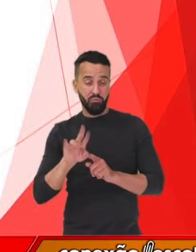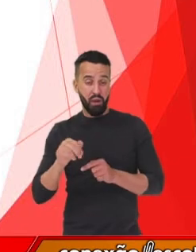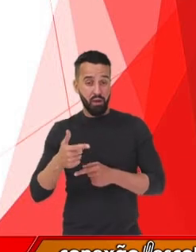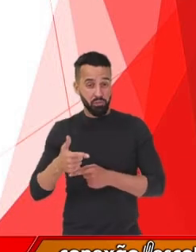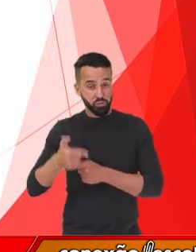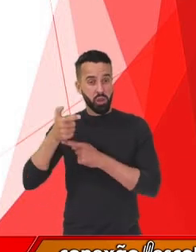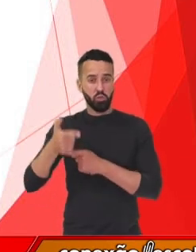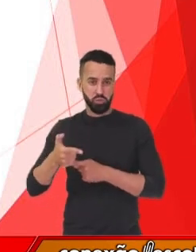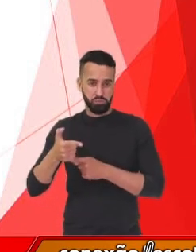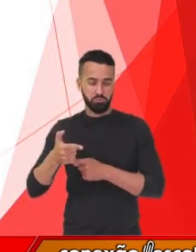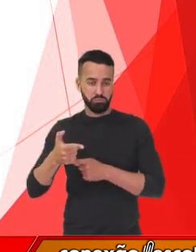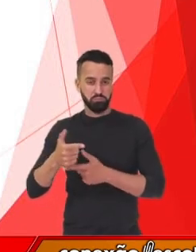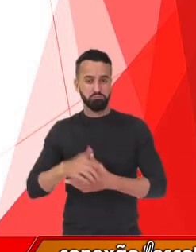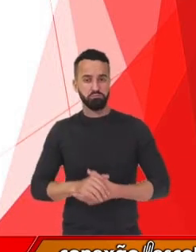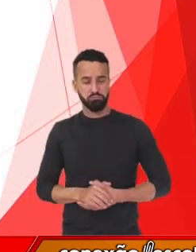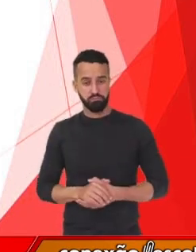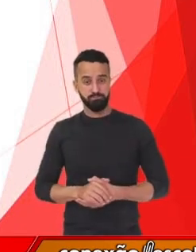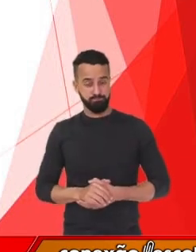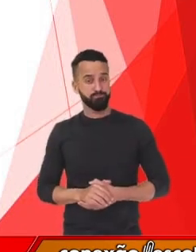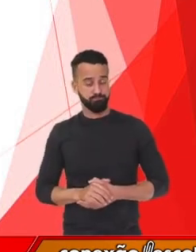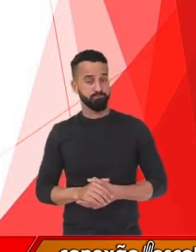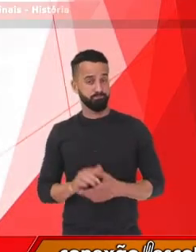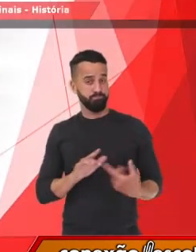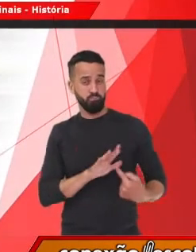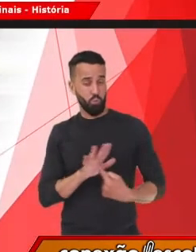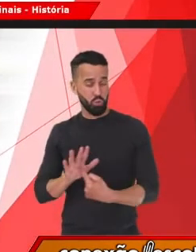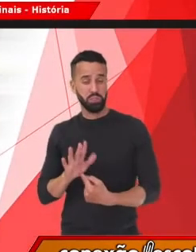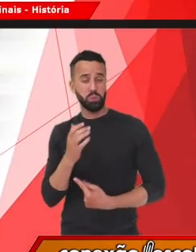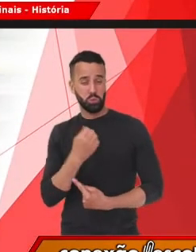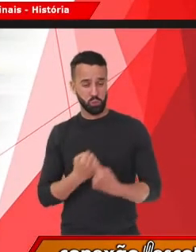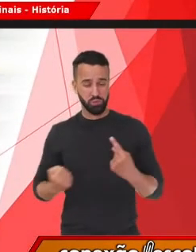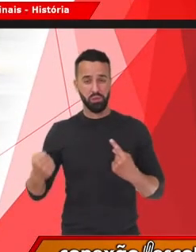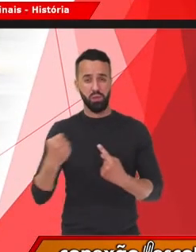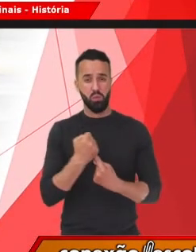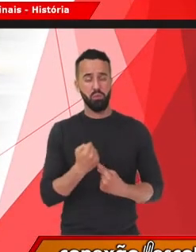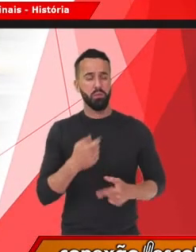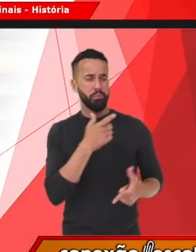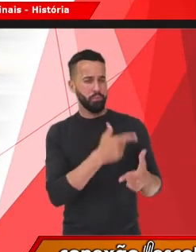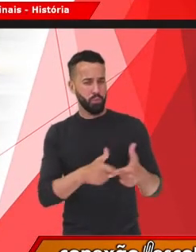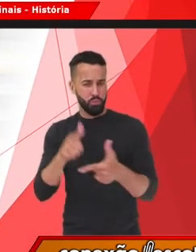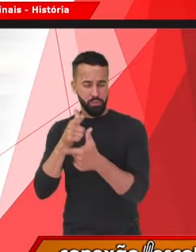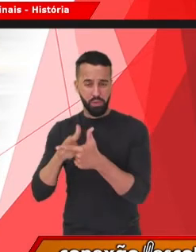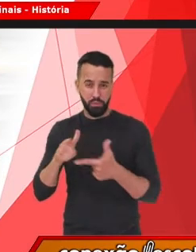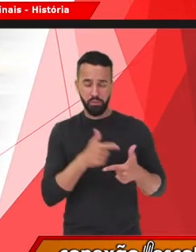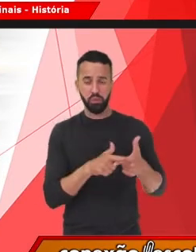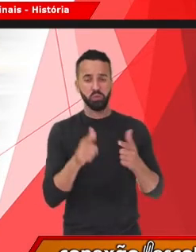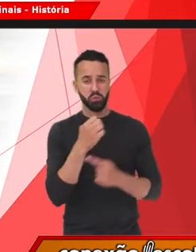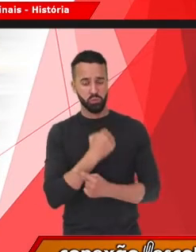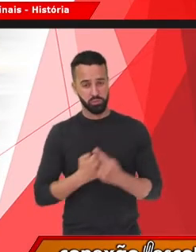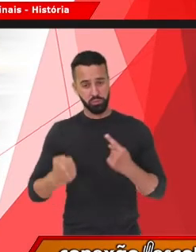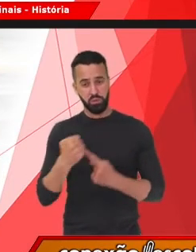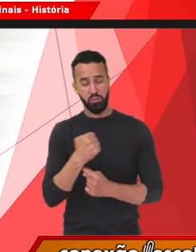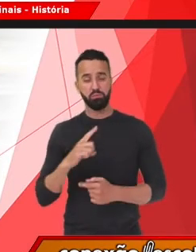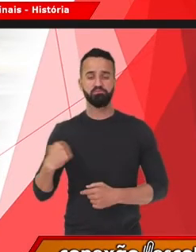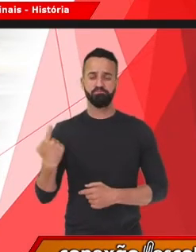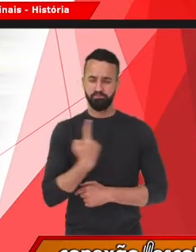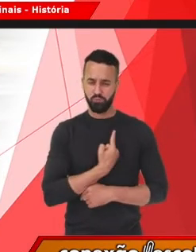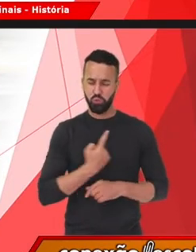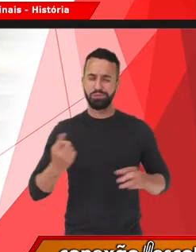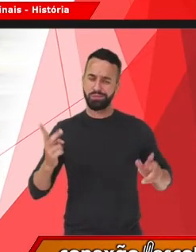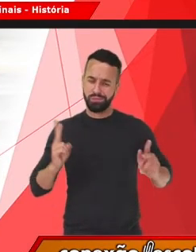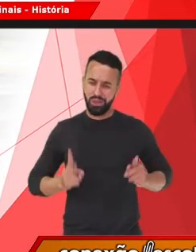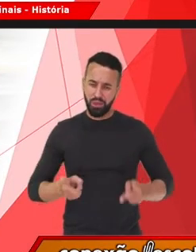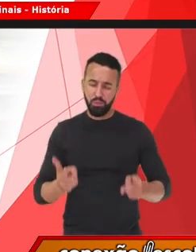atiradores. Mais uma vez ele remete a essa questão social dos problemas sociais em que nós somos submetidos,